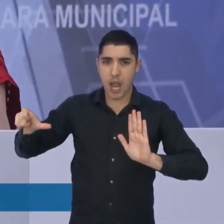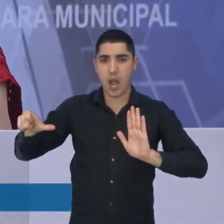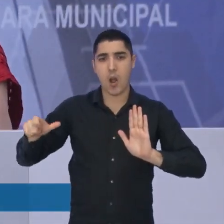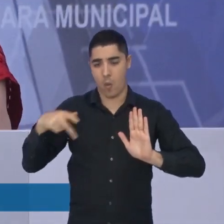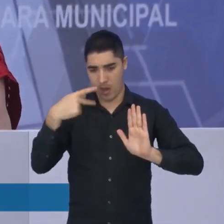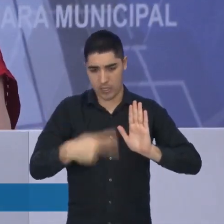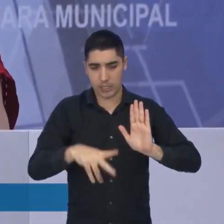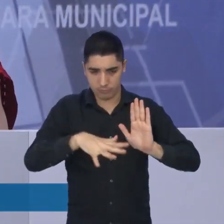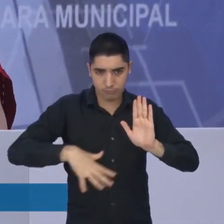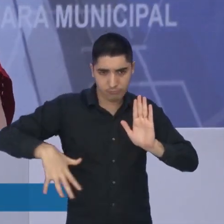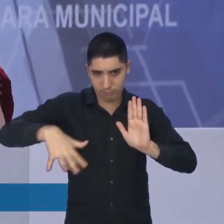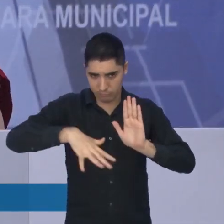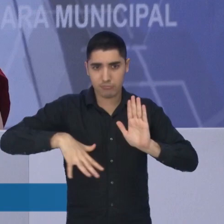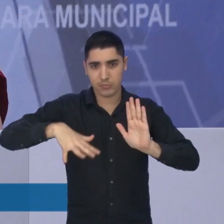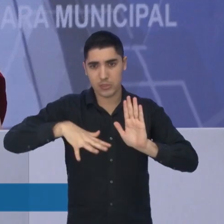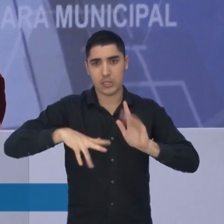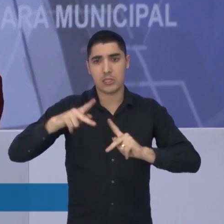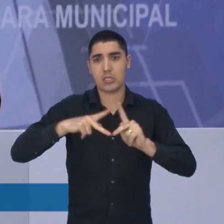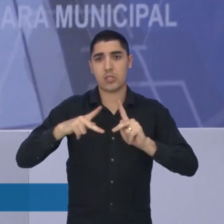desenvolvimento especial,